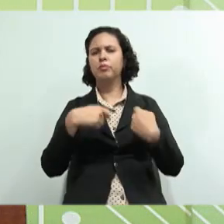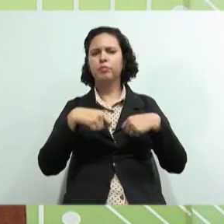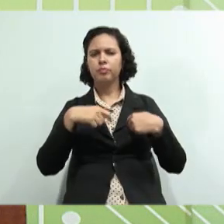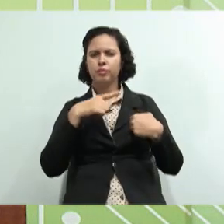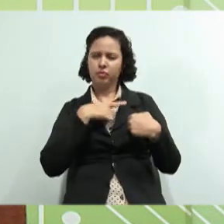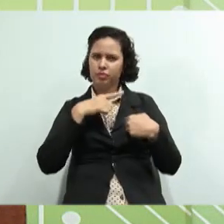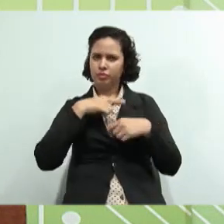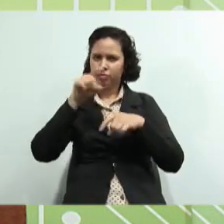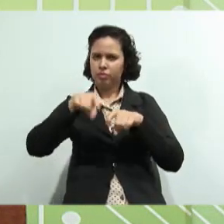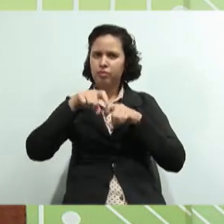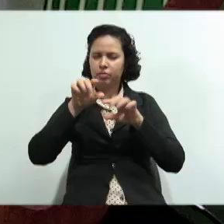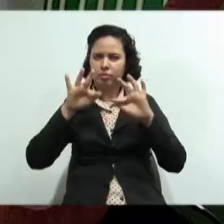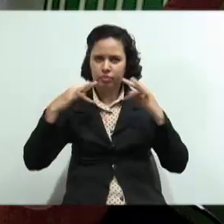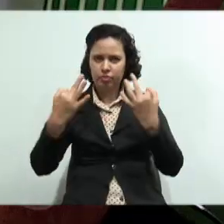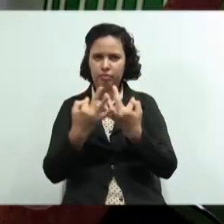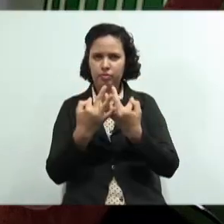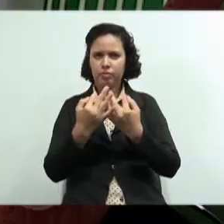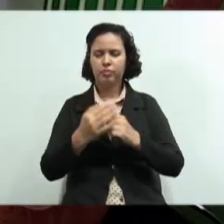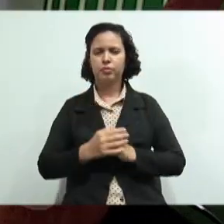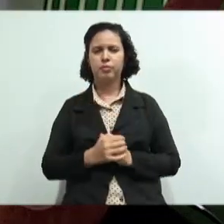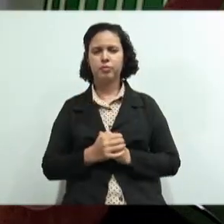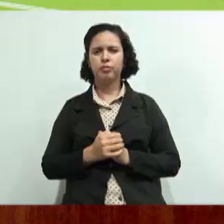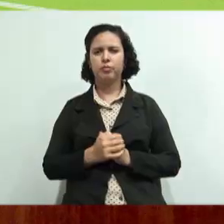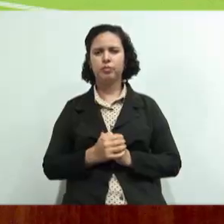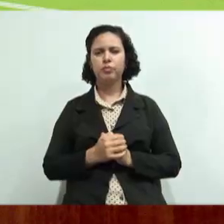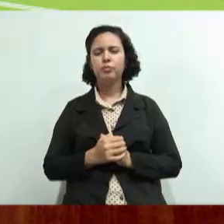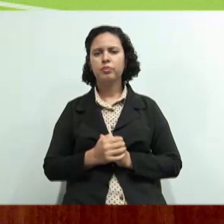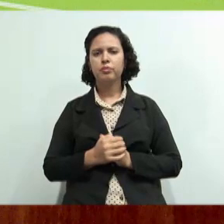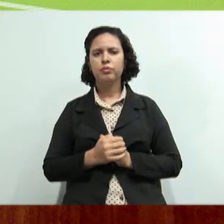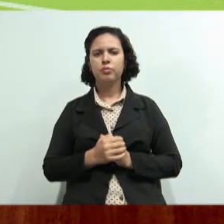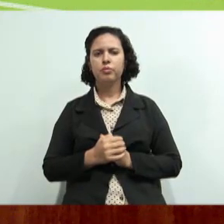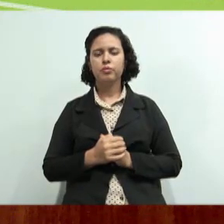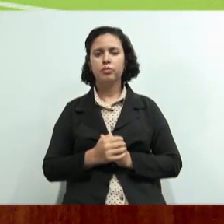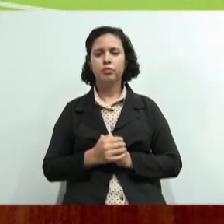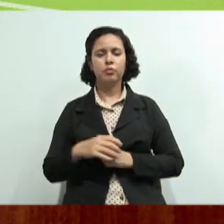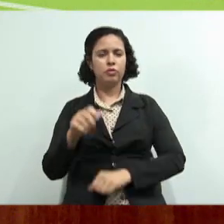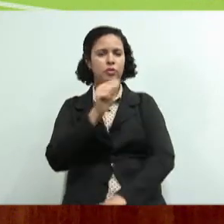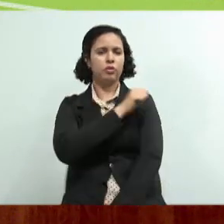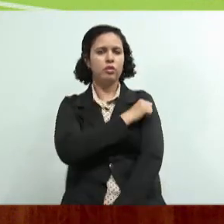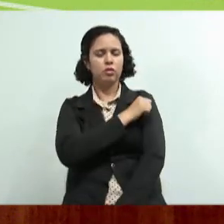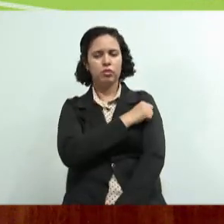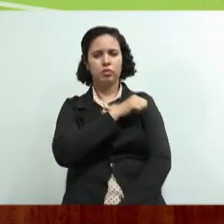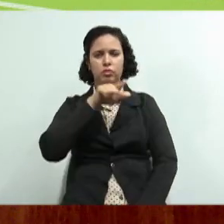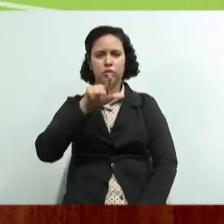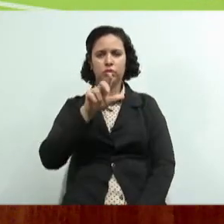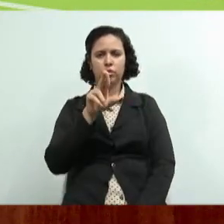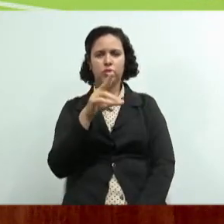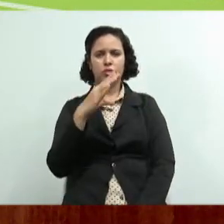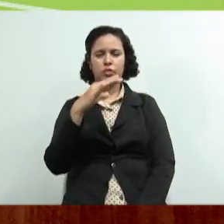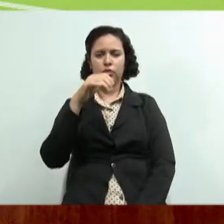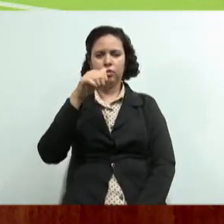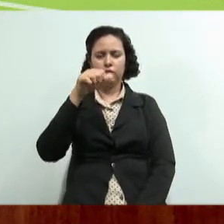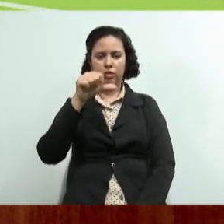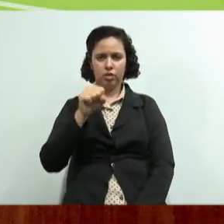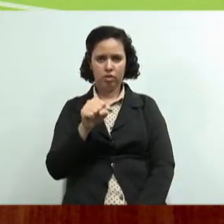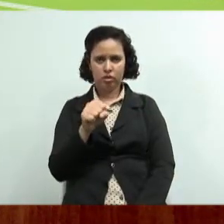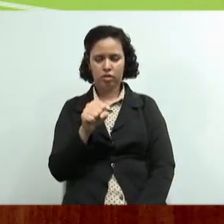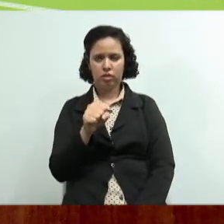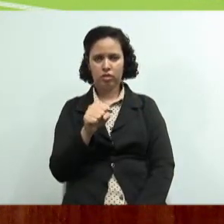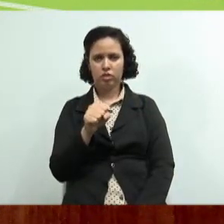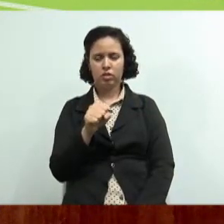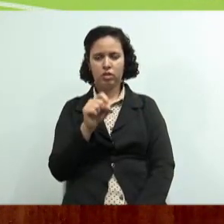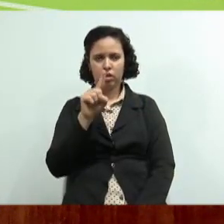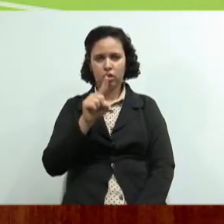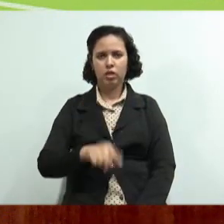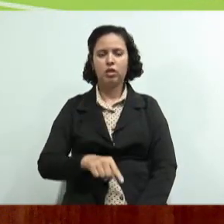familiar? Então, o aluno Lucas, da Francisco Martendal, ele respondeu: aquele que promove alguma